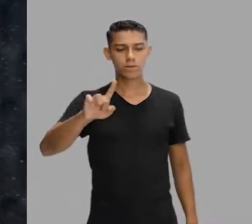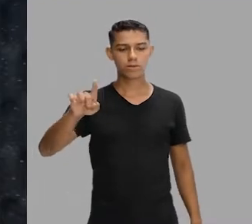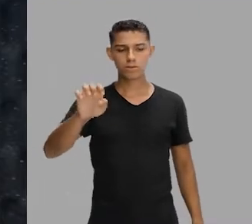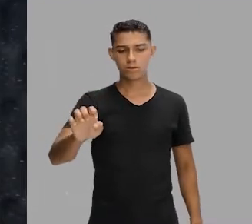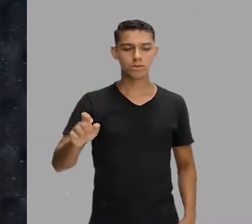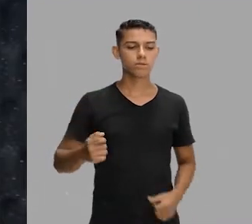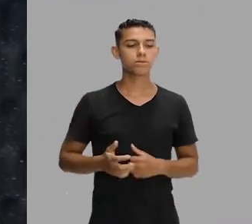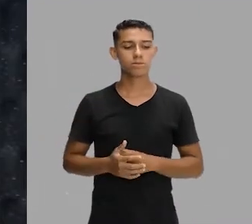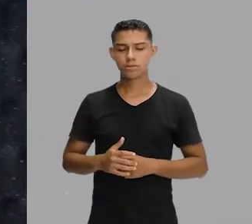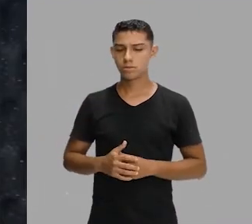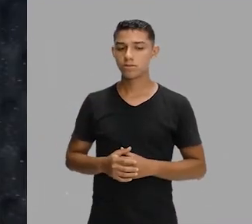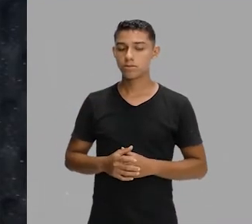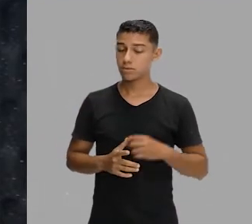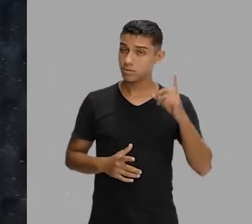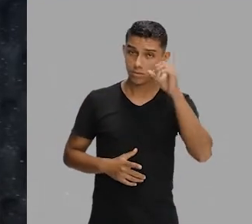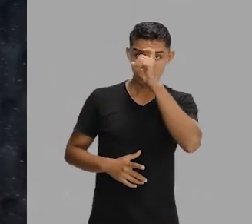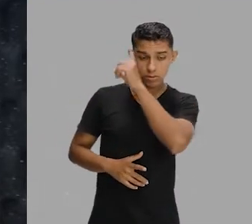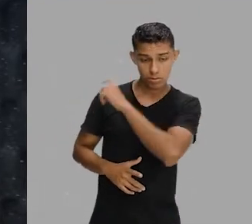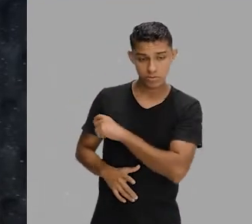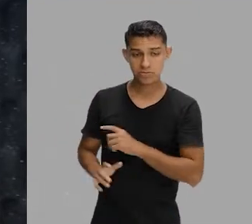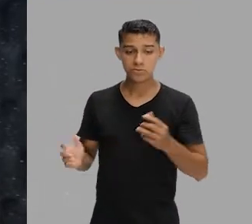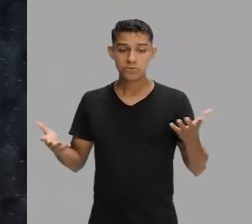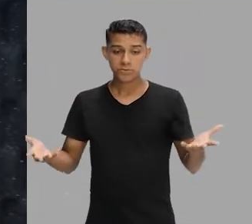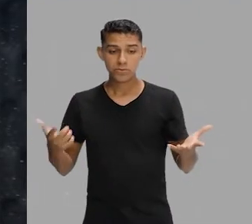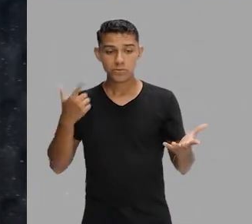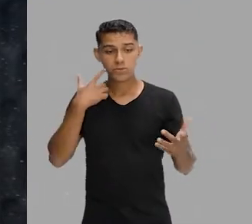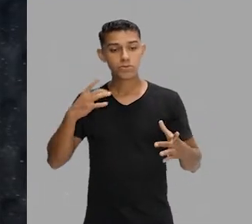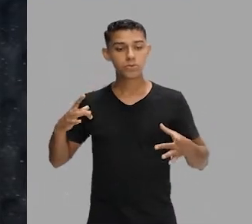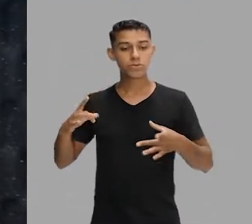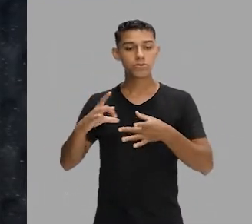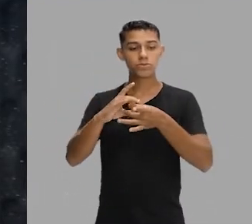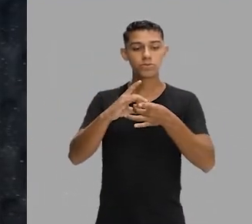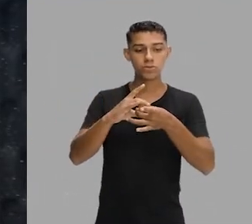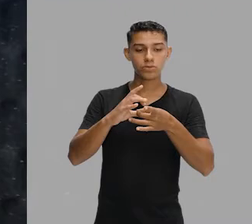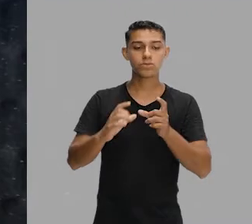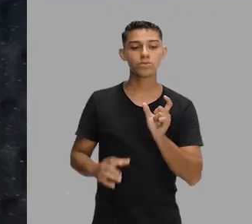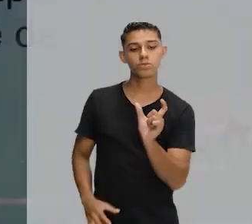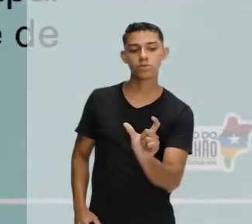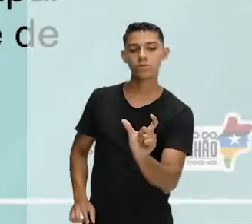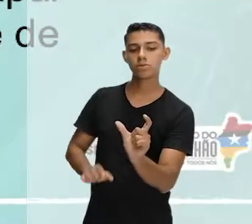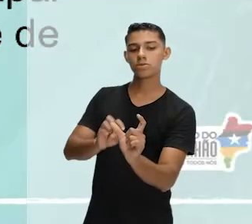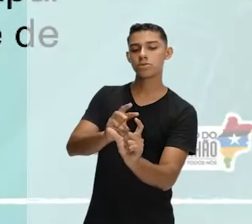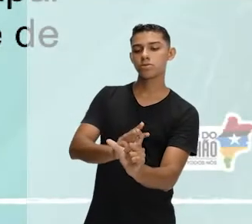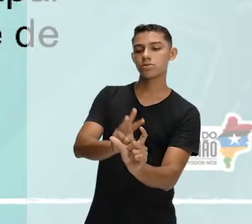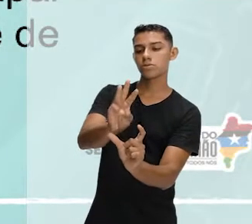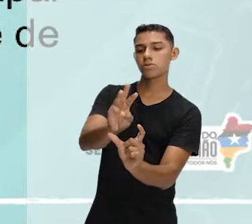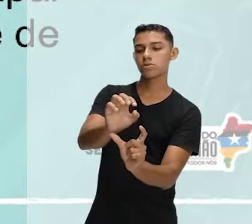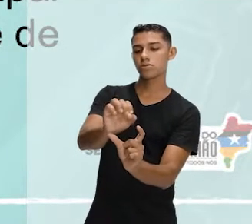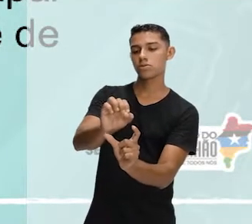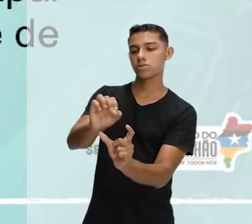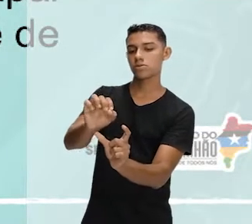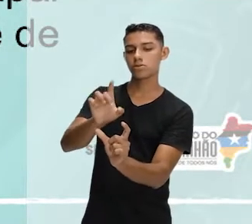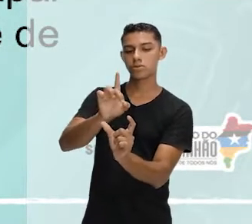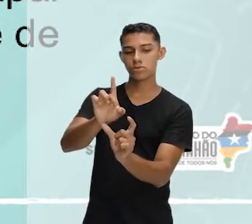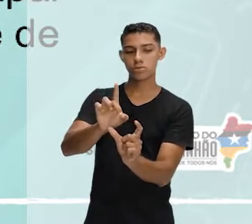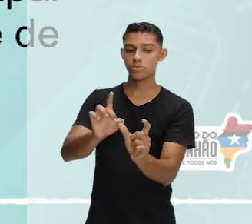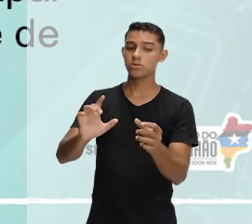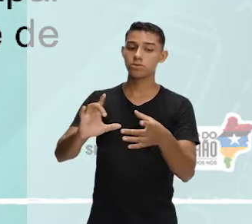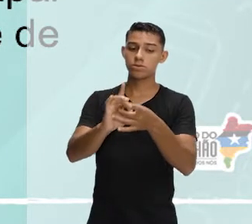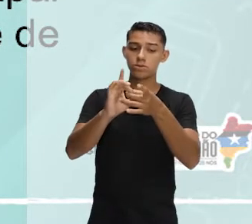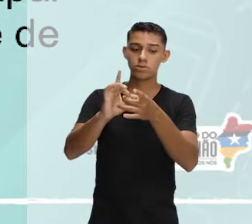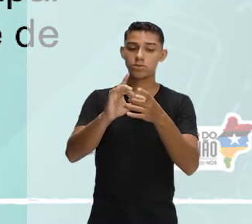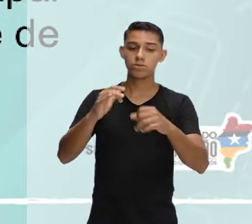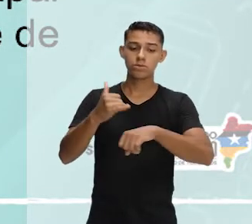Ok? Vamos continuar. Liga Wold. É uma liga de bismuto ou de metal fusível. Então, ele